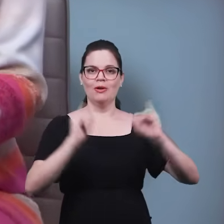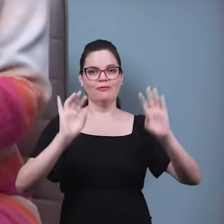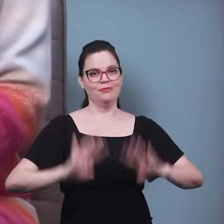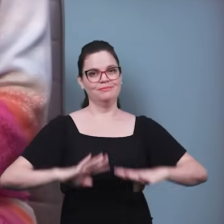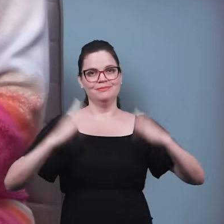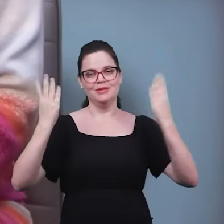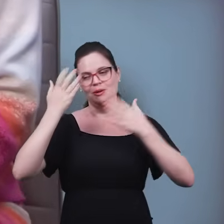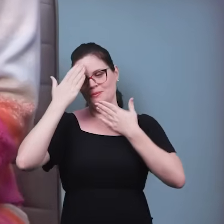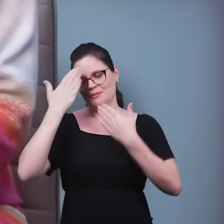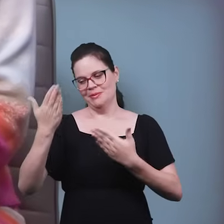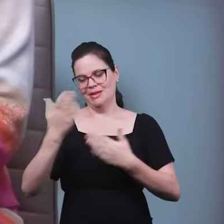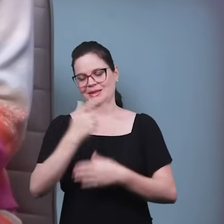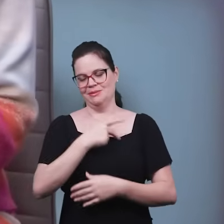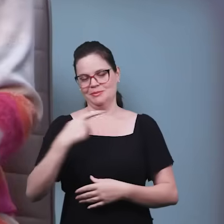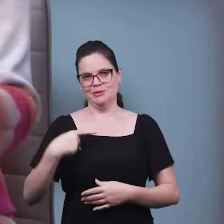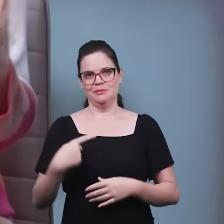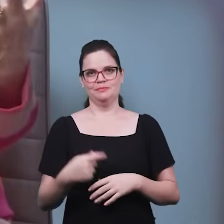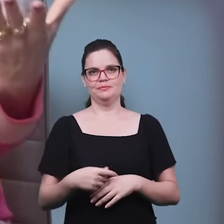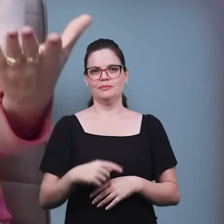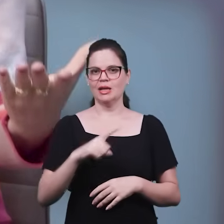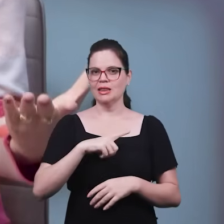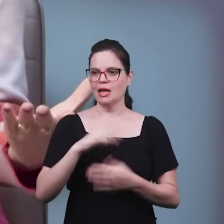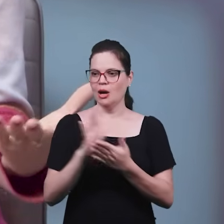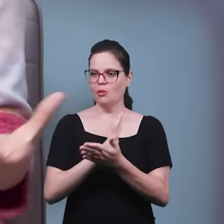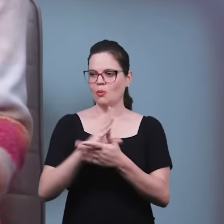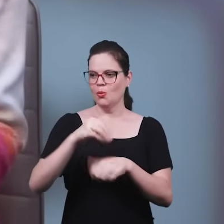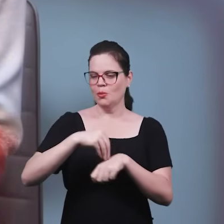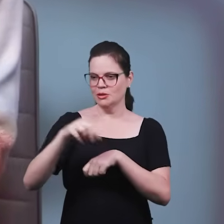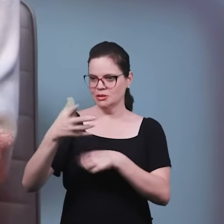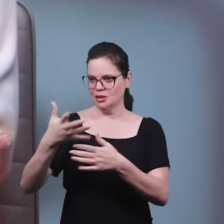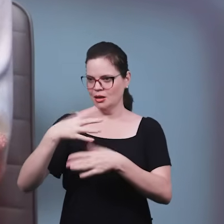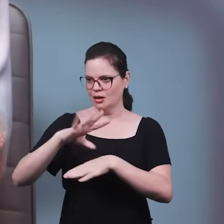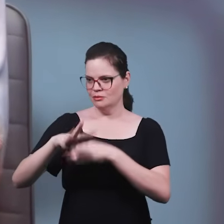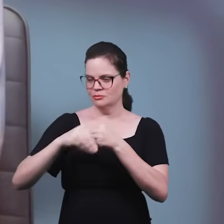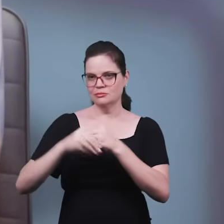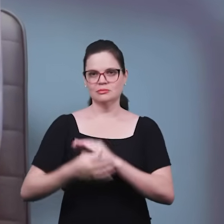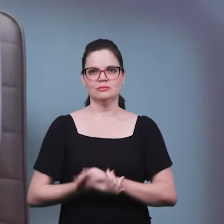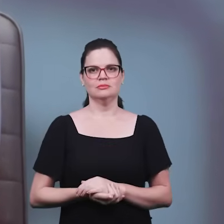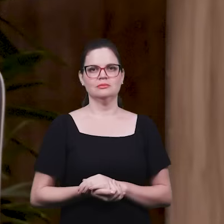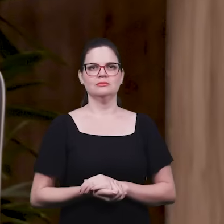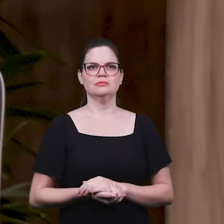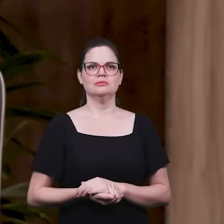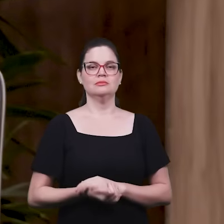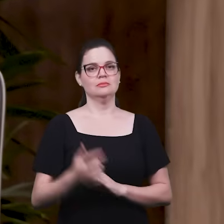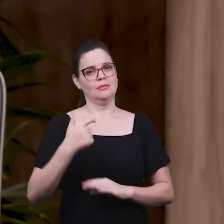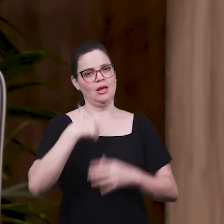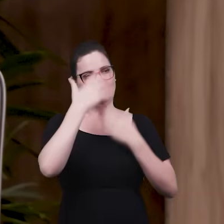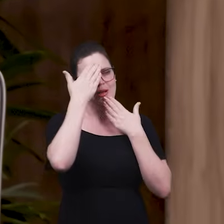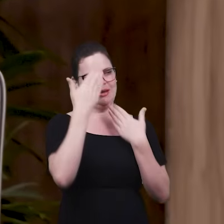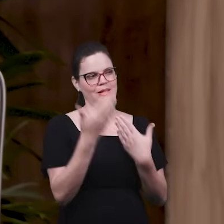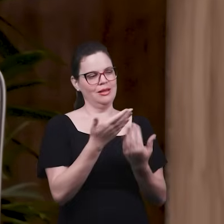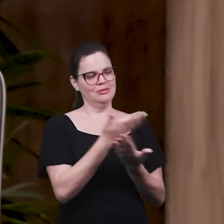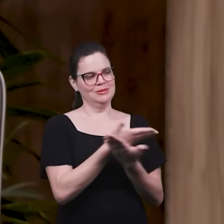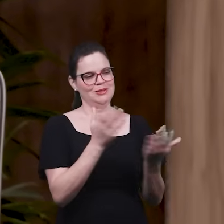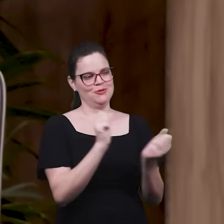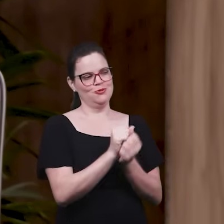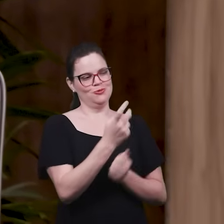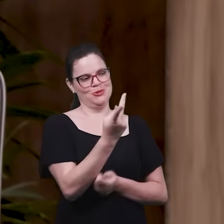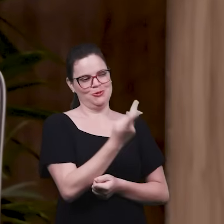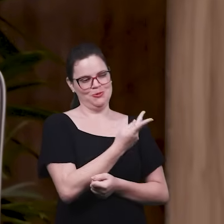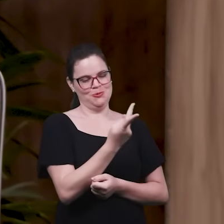grande dia. Obrigada, Amém. Pastor. Tem alguma palavra que o senhor queira deixar? Nós agradecemos estar aqui com as